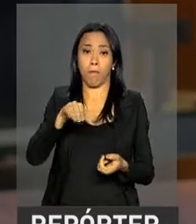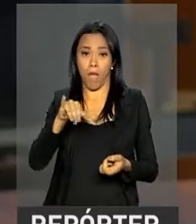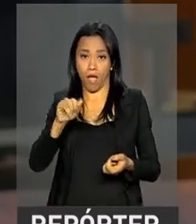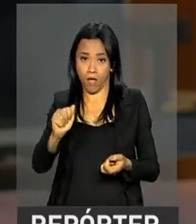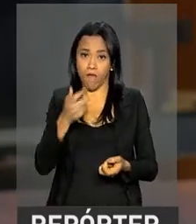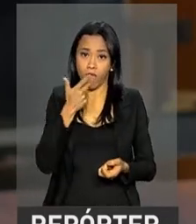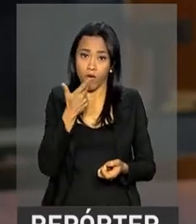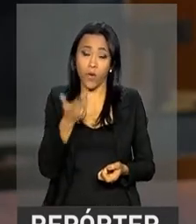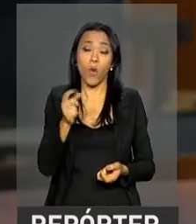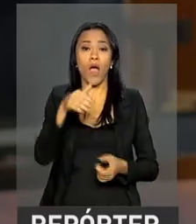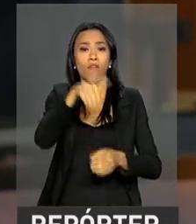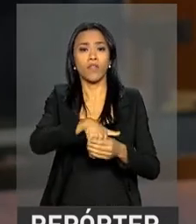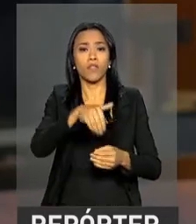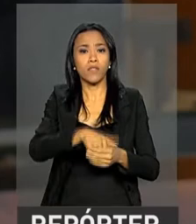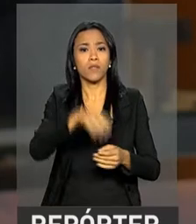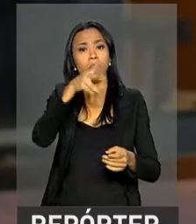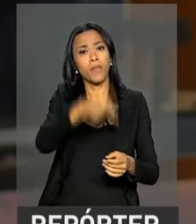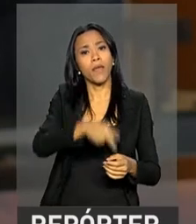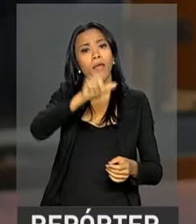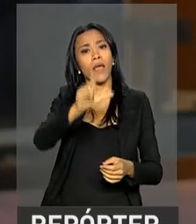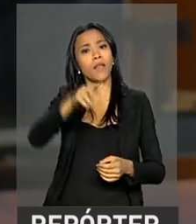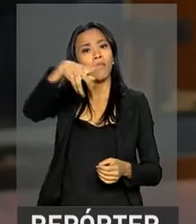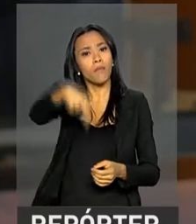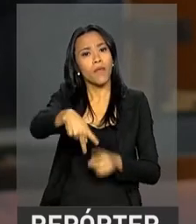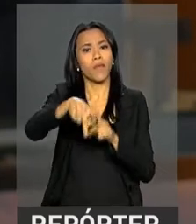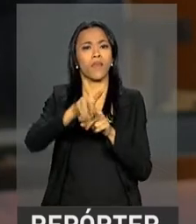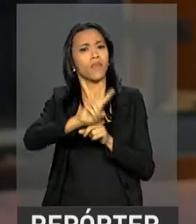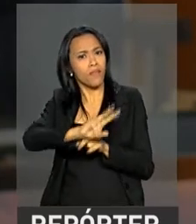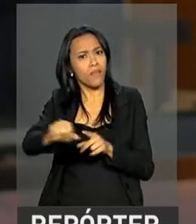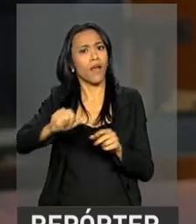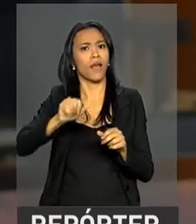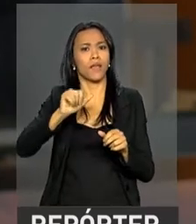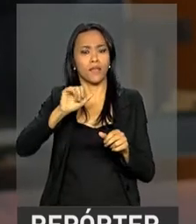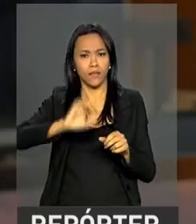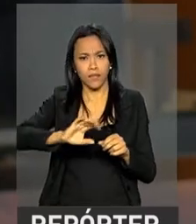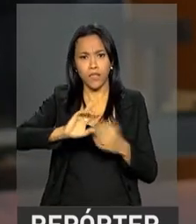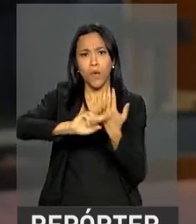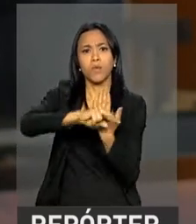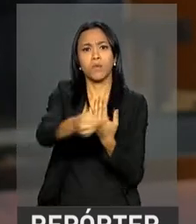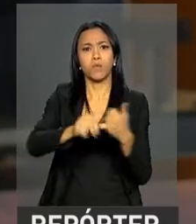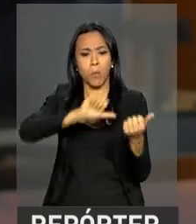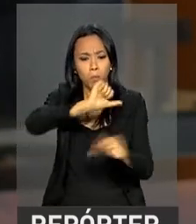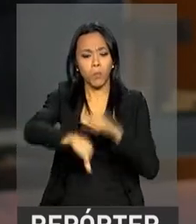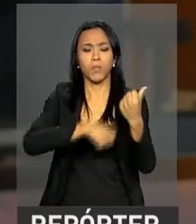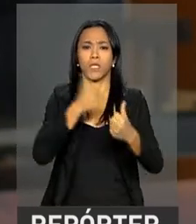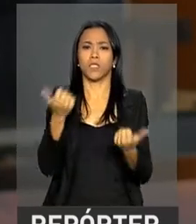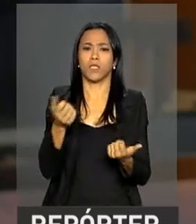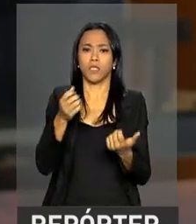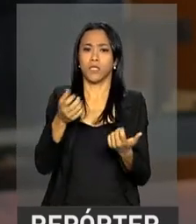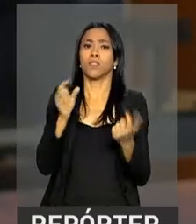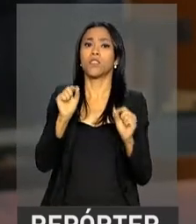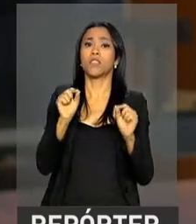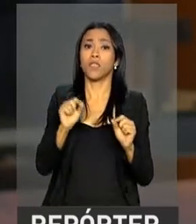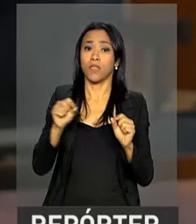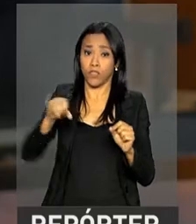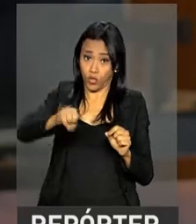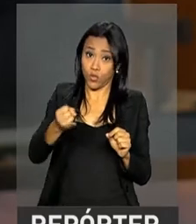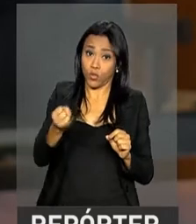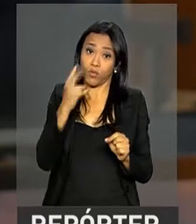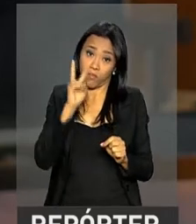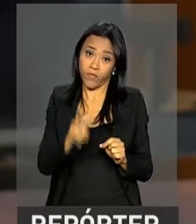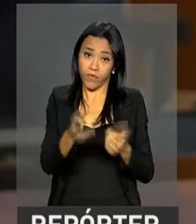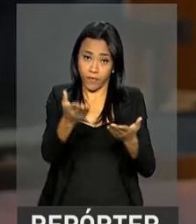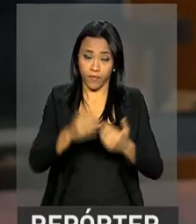tele p que segundo ele é vai gerar uma mudança importante na composição de juros do país vamos ouvi